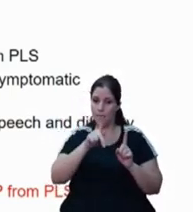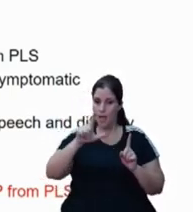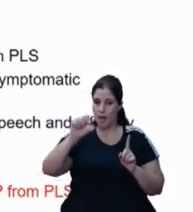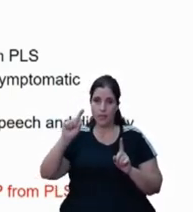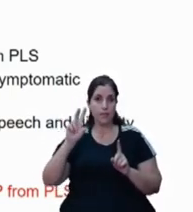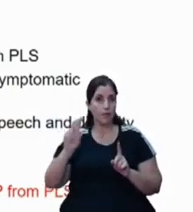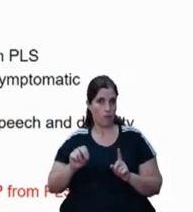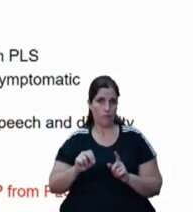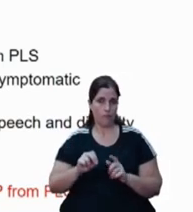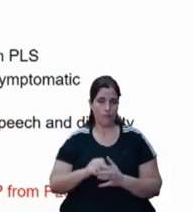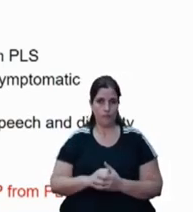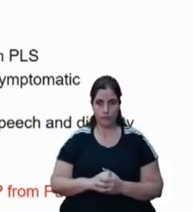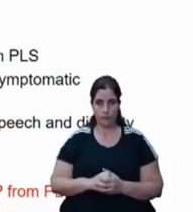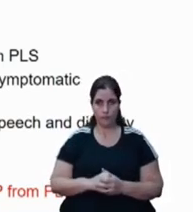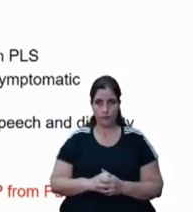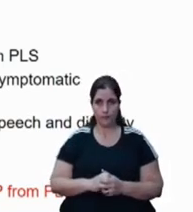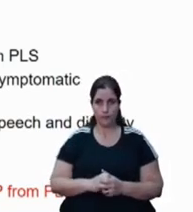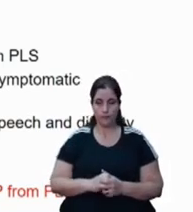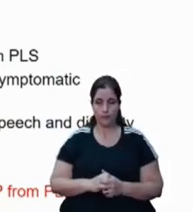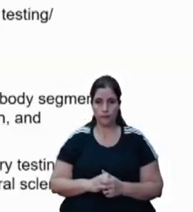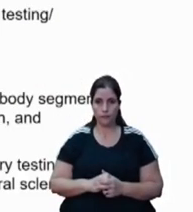deglutição.